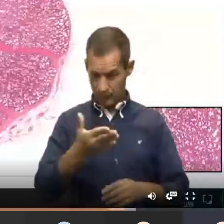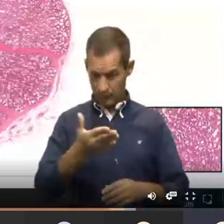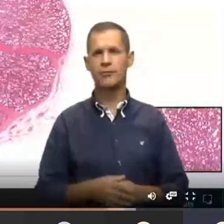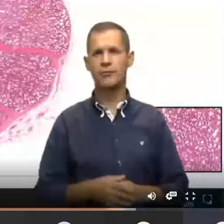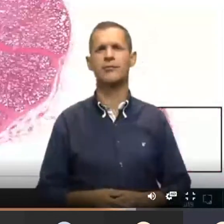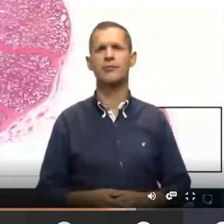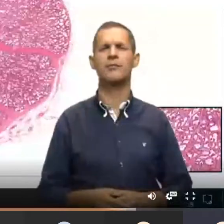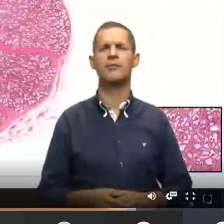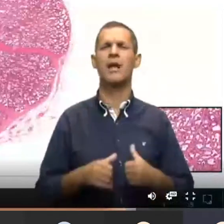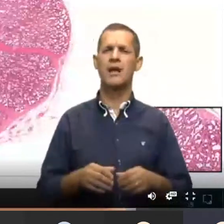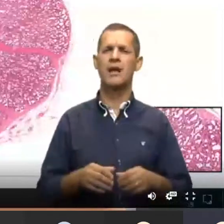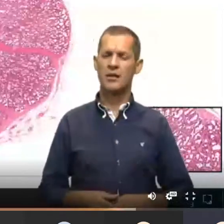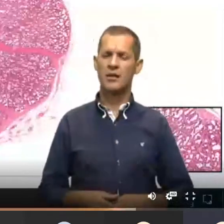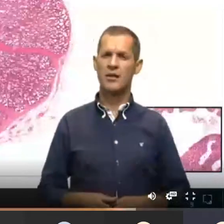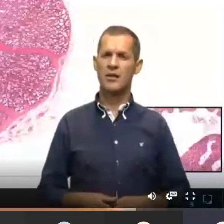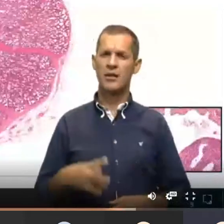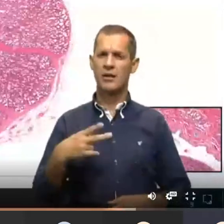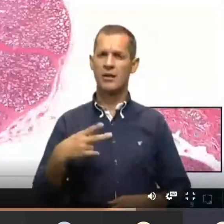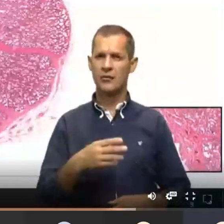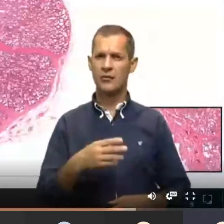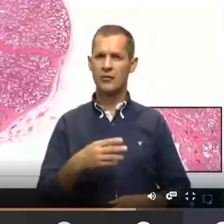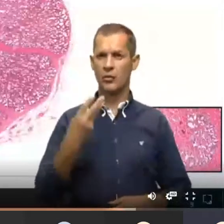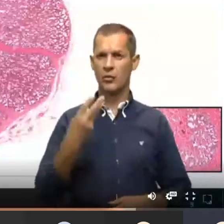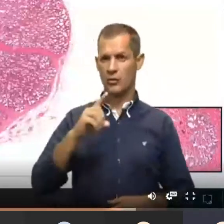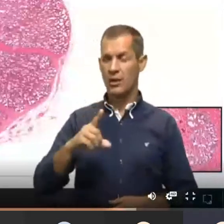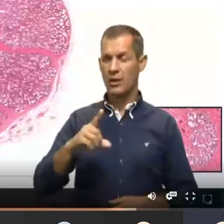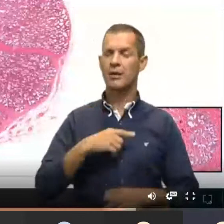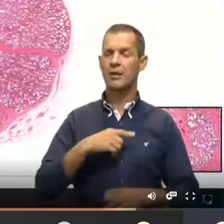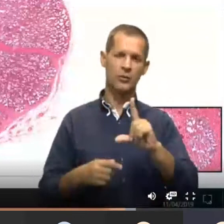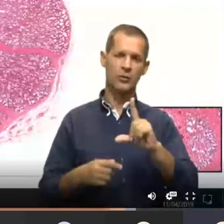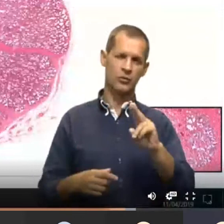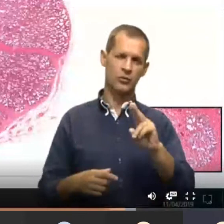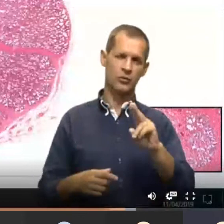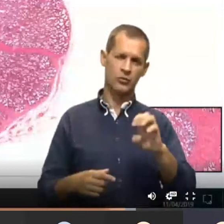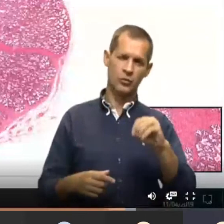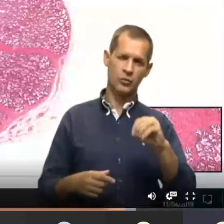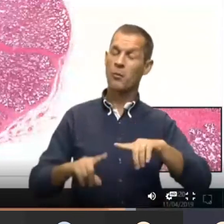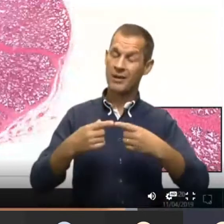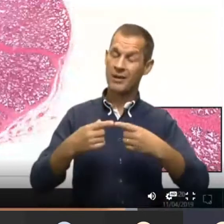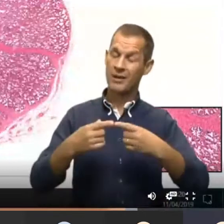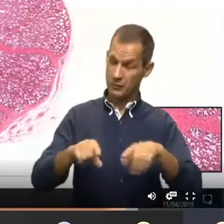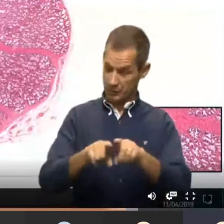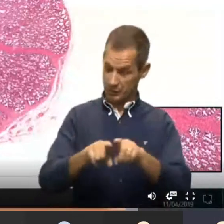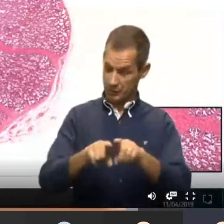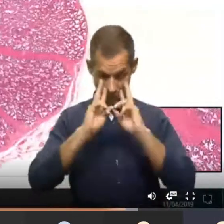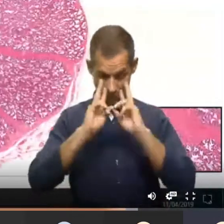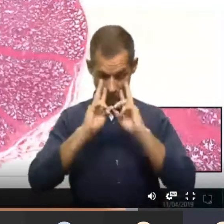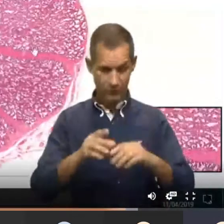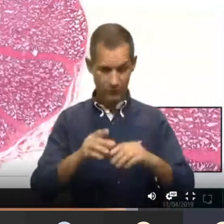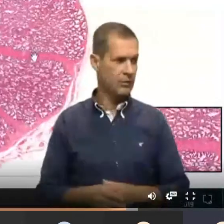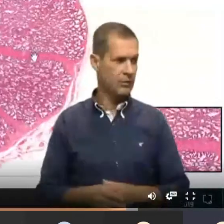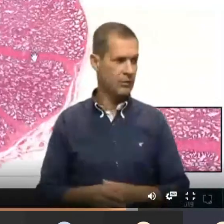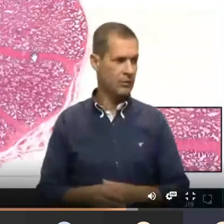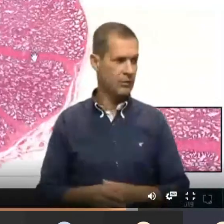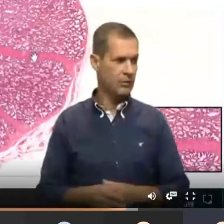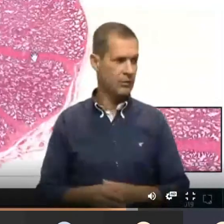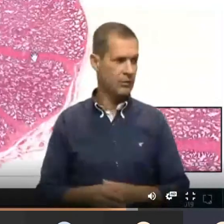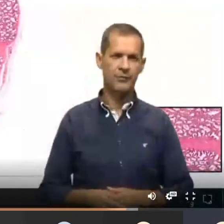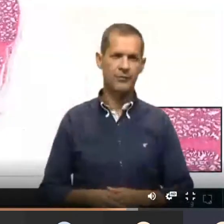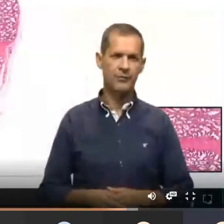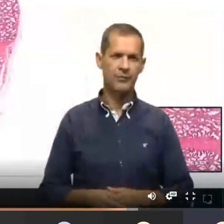observem esse corte transversal, aqui nós temos o lumen, e no caso eu preciso que vocês